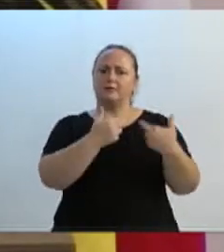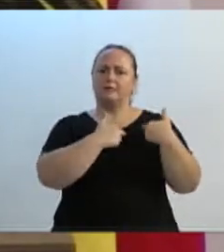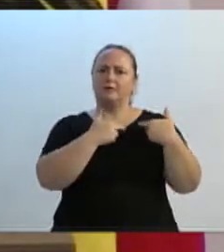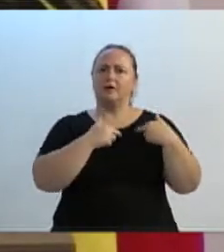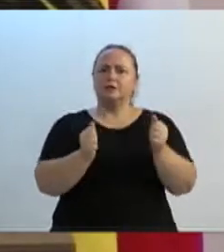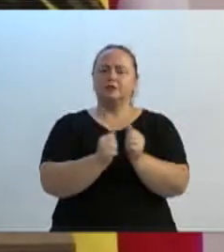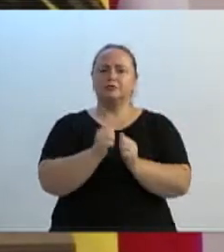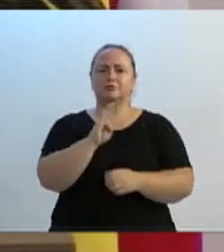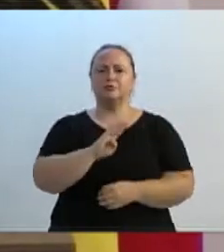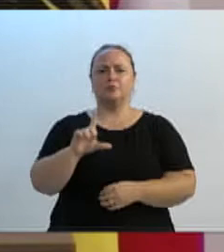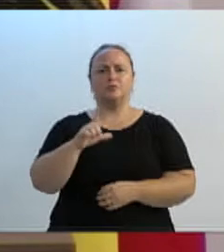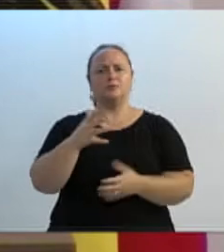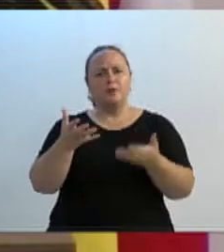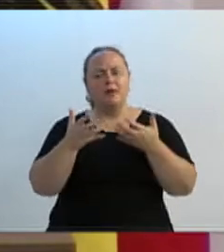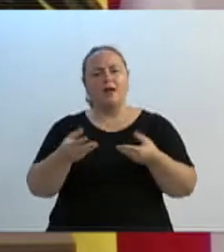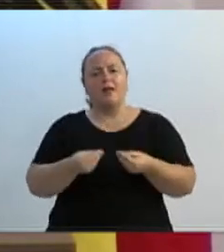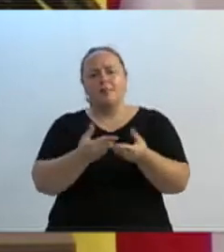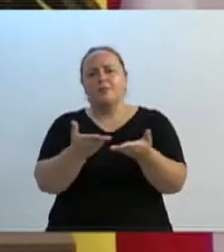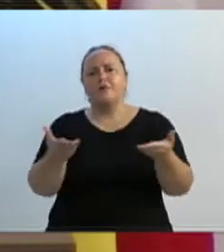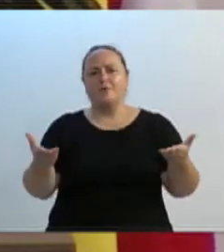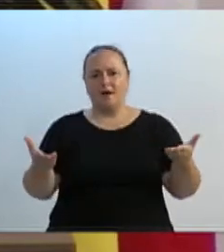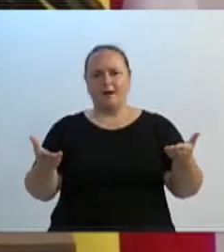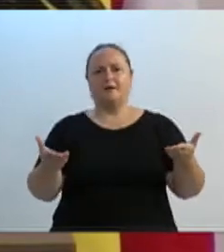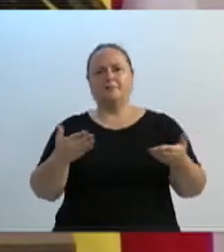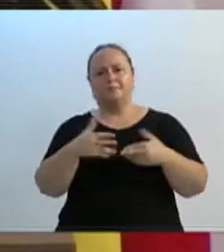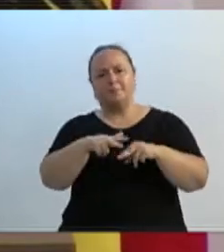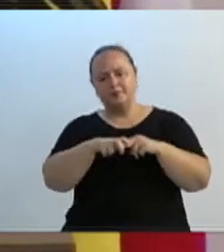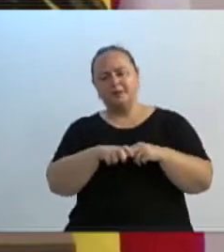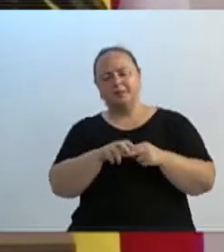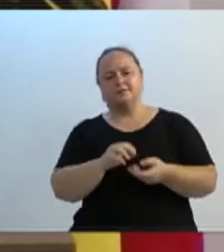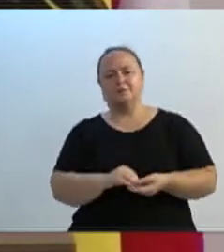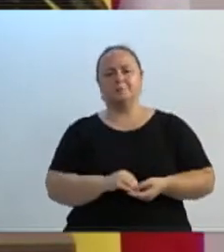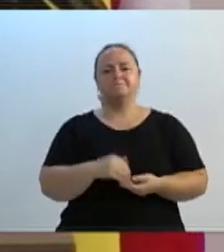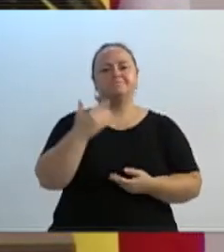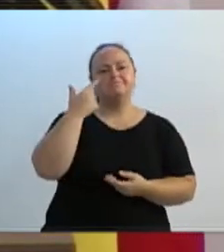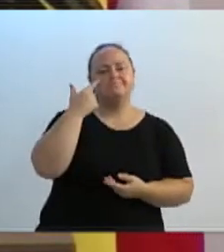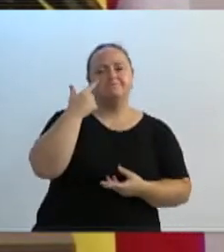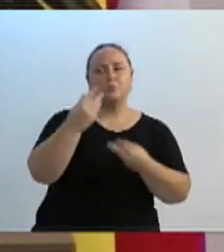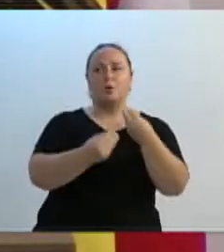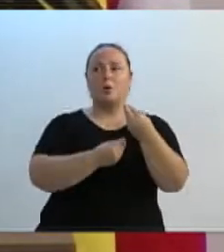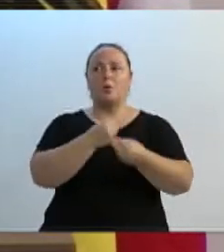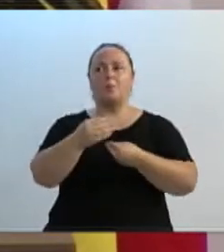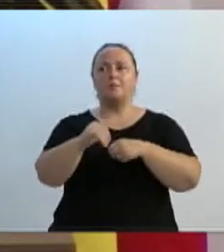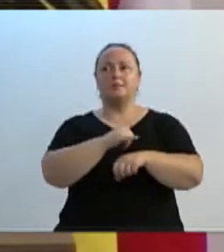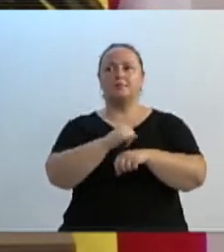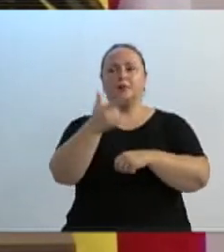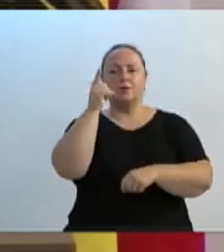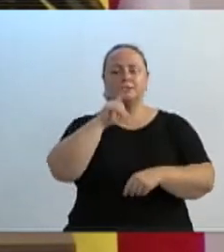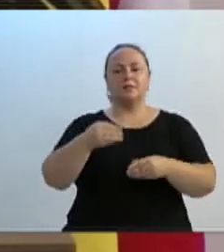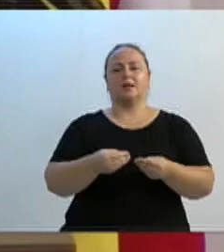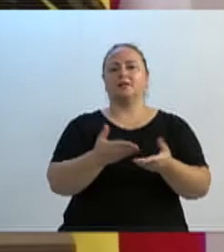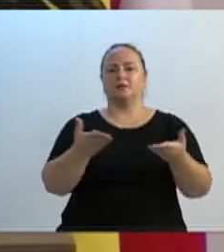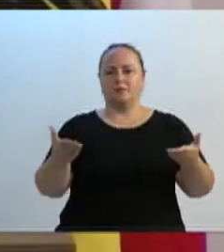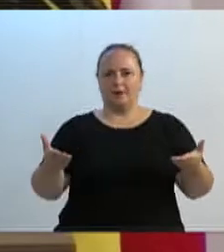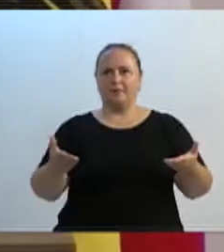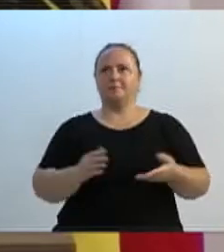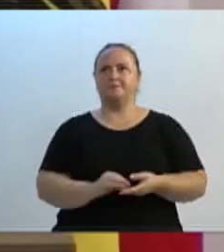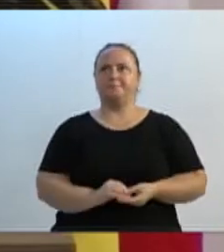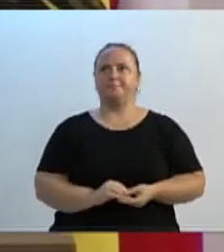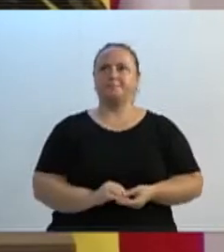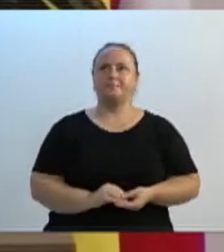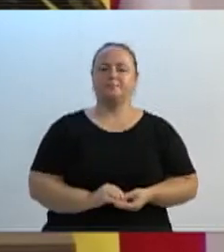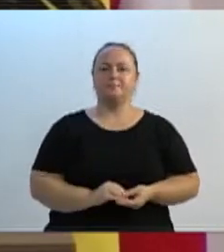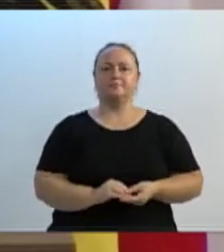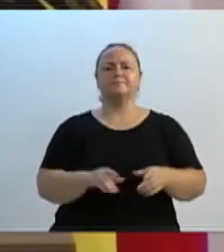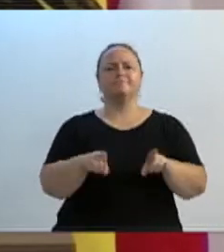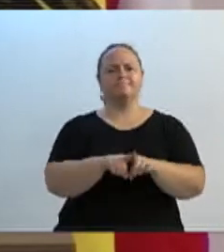possibilidade, a gente quer fazer essa doação. Me pediram para intermediar essa questão. E já aconteceu? Pois então, até porque aconteceu uma situação